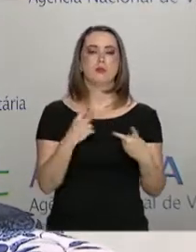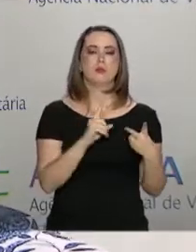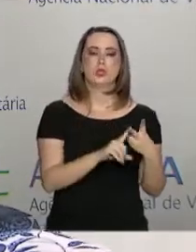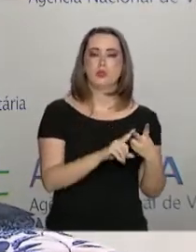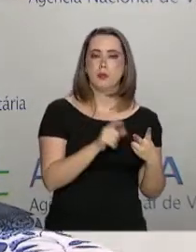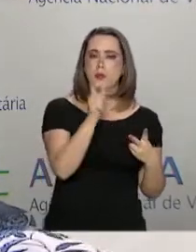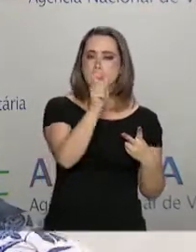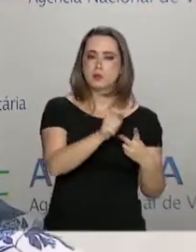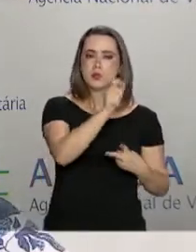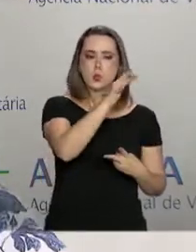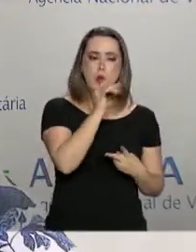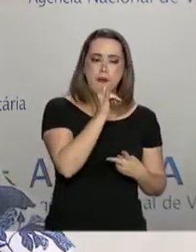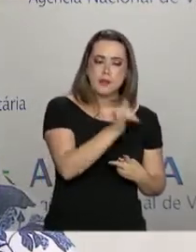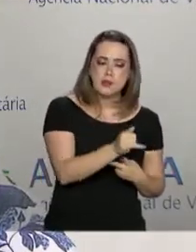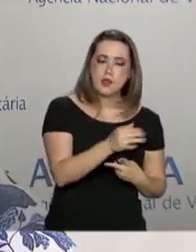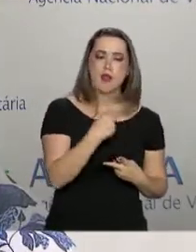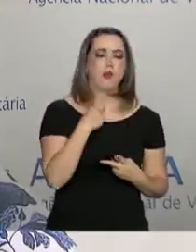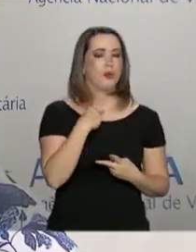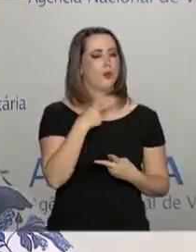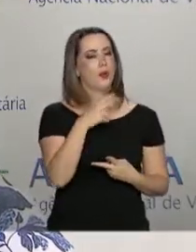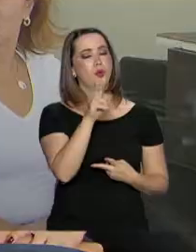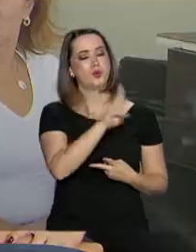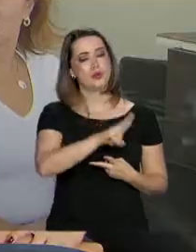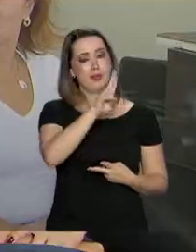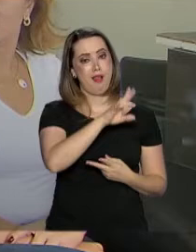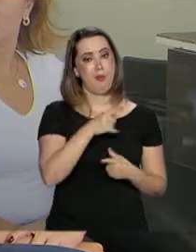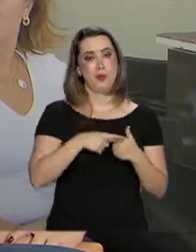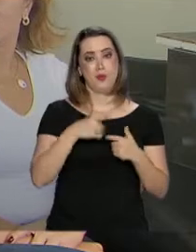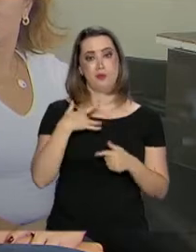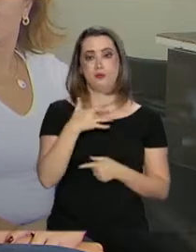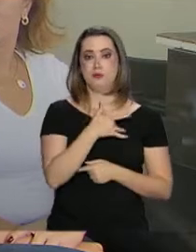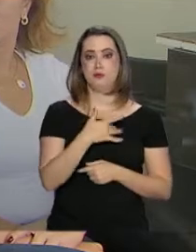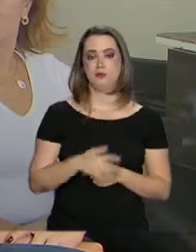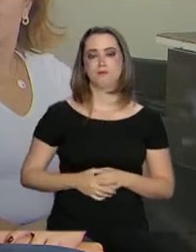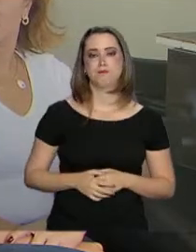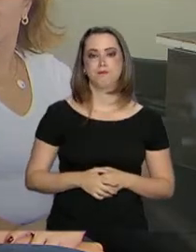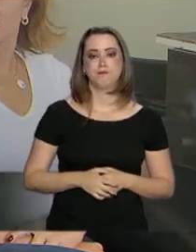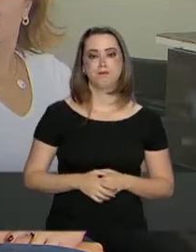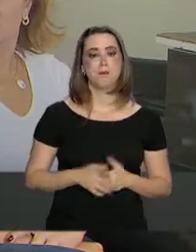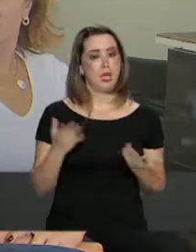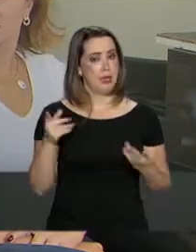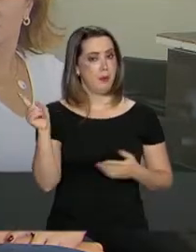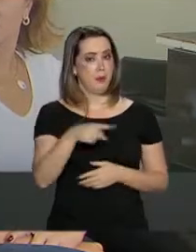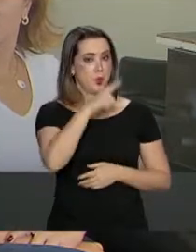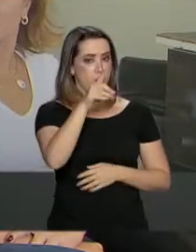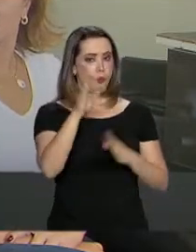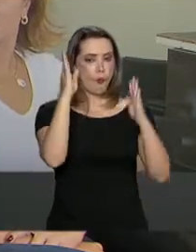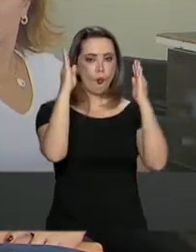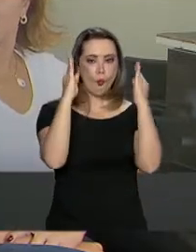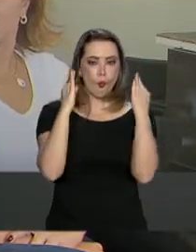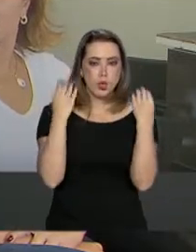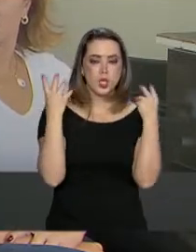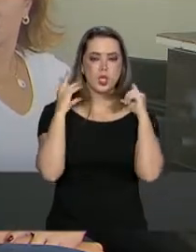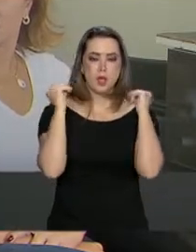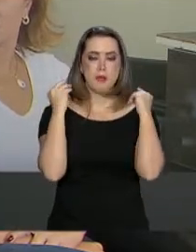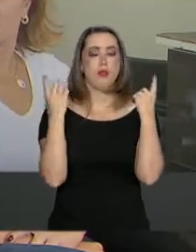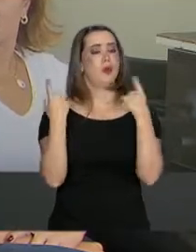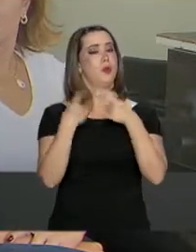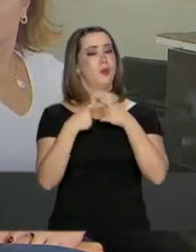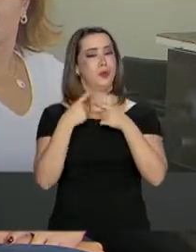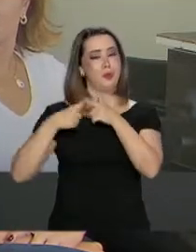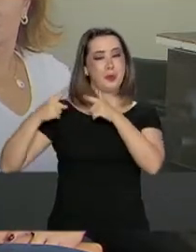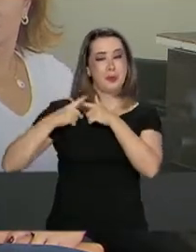por chamar a atenção do que do usuário uso de formol é proibido em alisamento de cabelos porque é nocivo à saúde